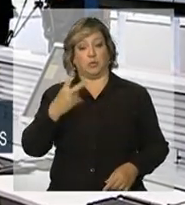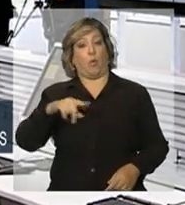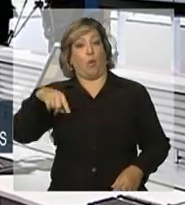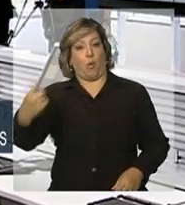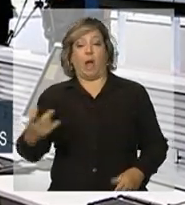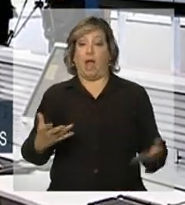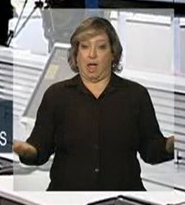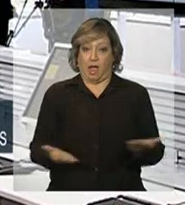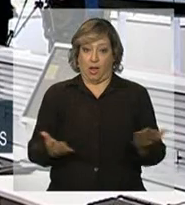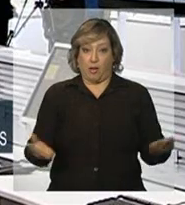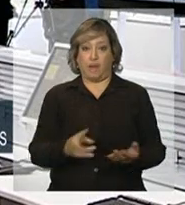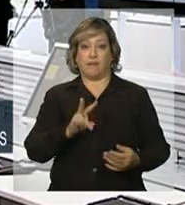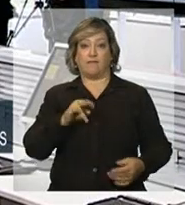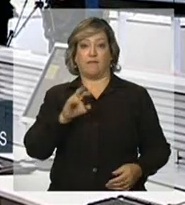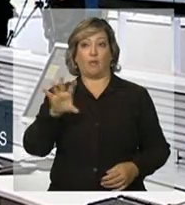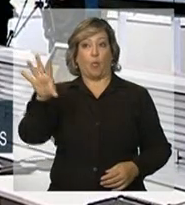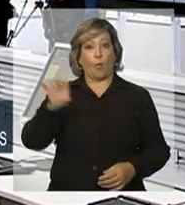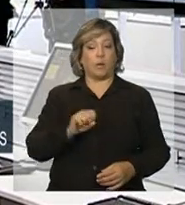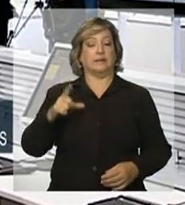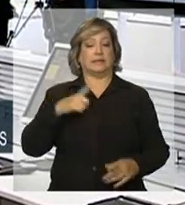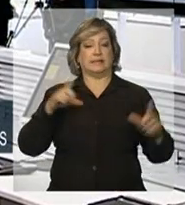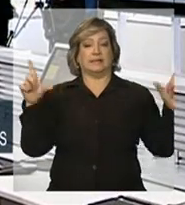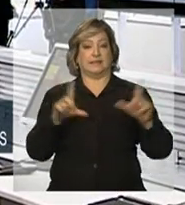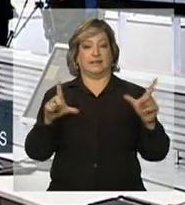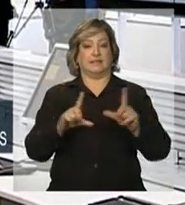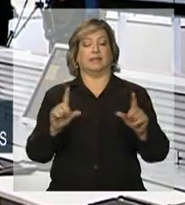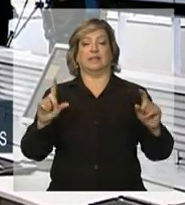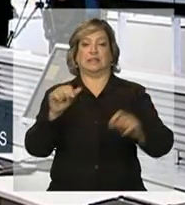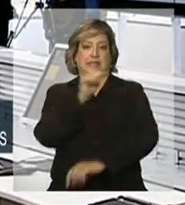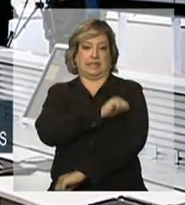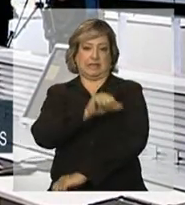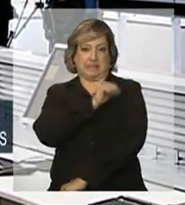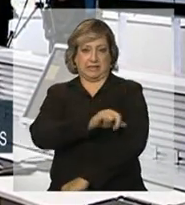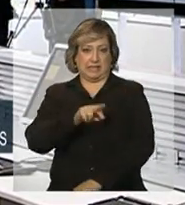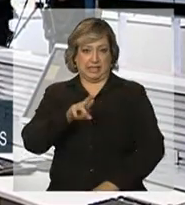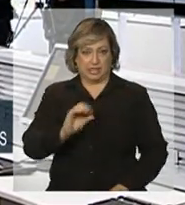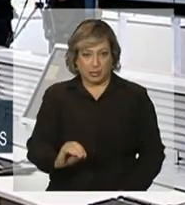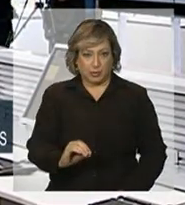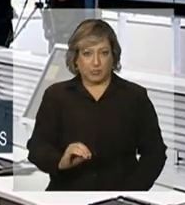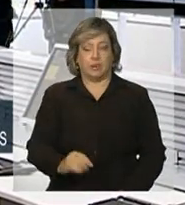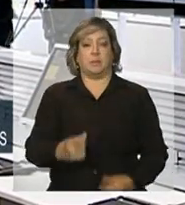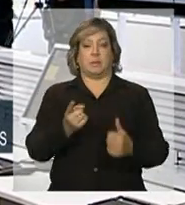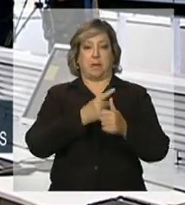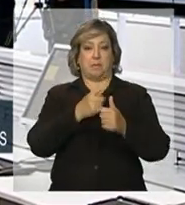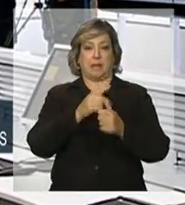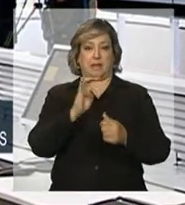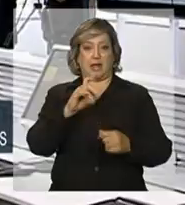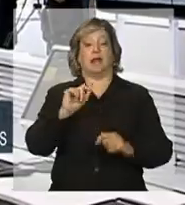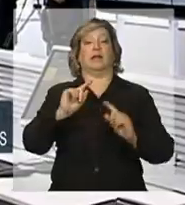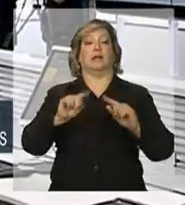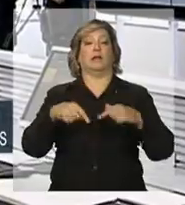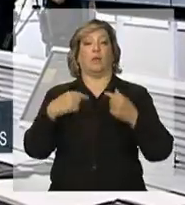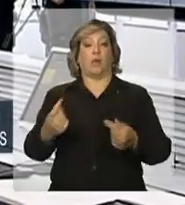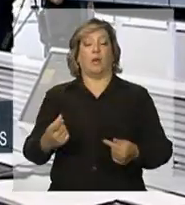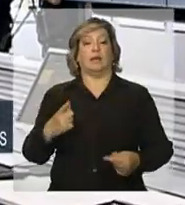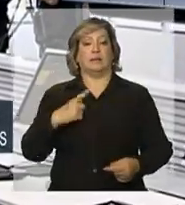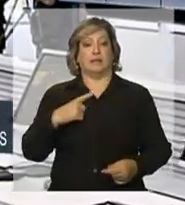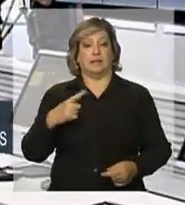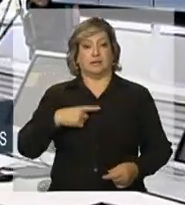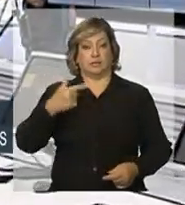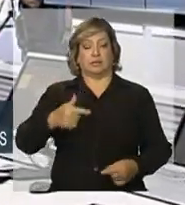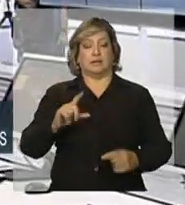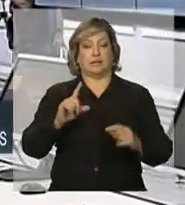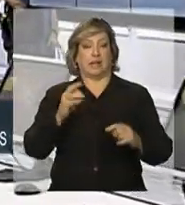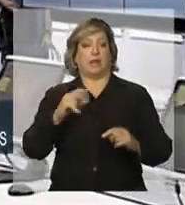vivo agora, no Rio de Janeiro. Aquele é o Centro de Comando e Controle do Rio de Janeiro, nessa primeira tela. E na segunda tela são câmeras internas que o Rio de Janeiro tem em cada uma das